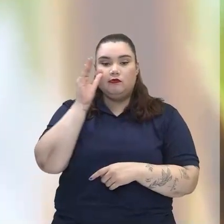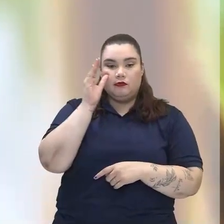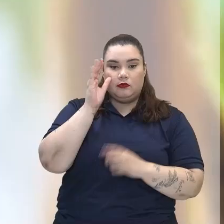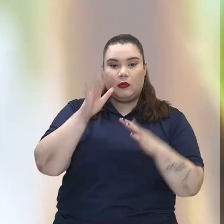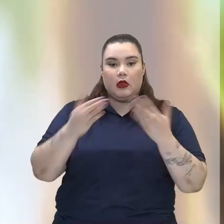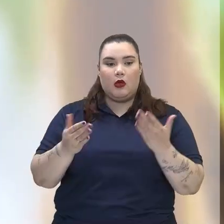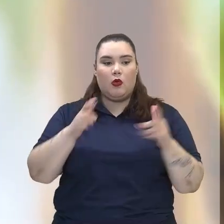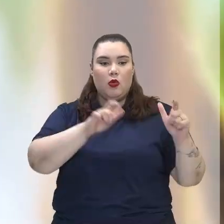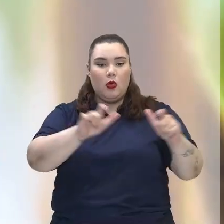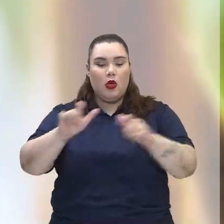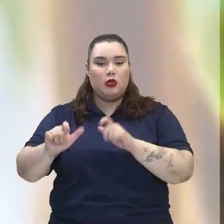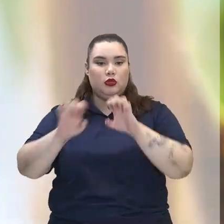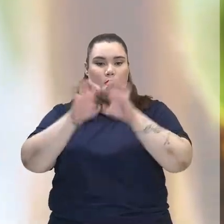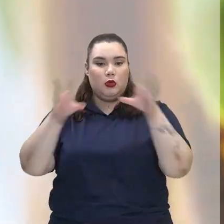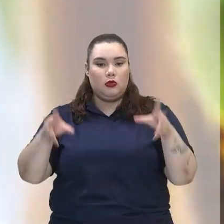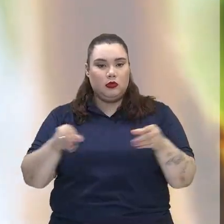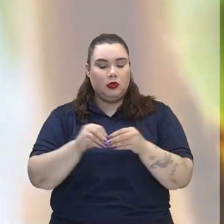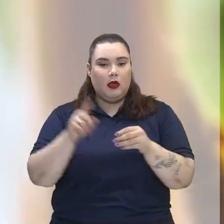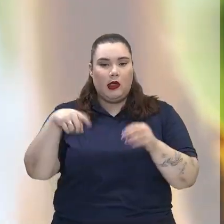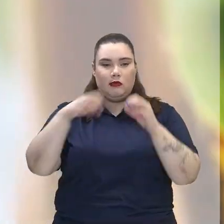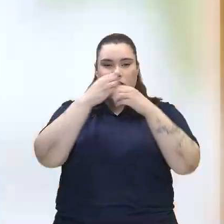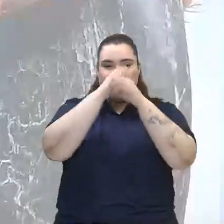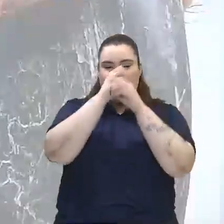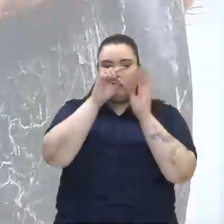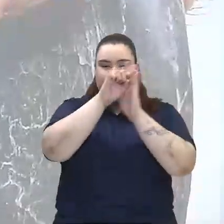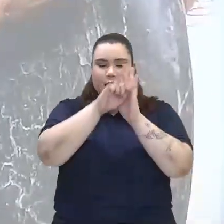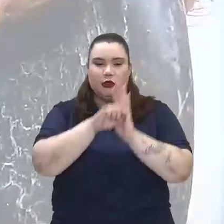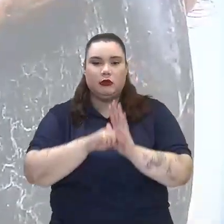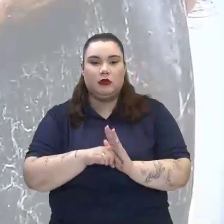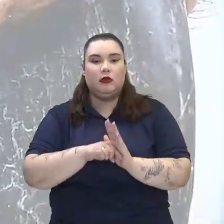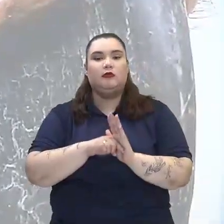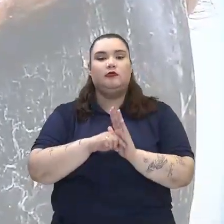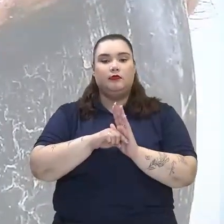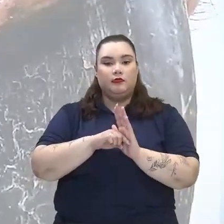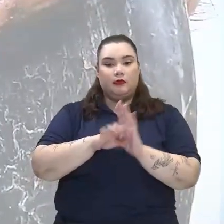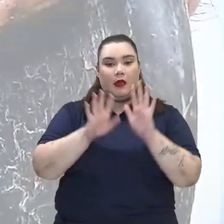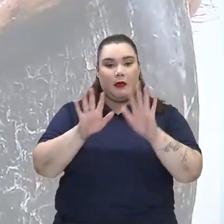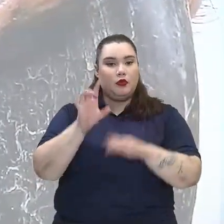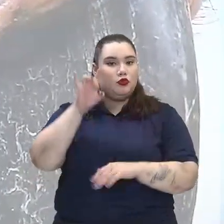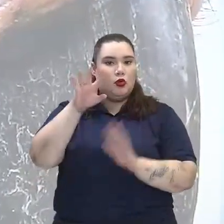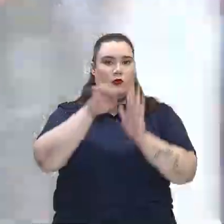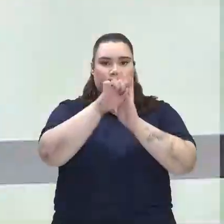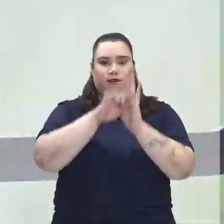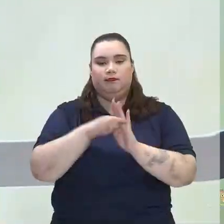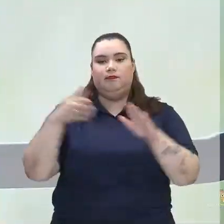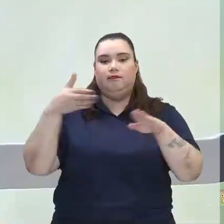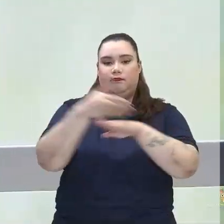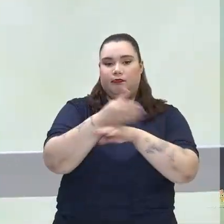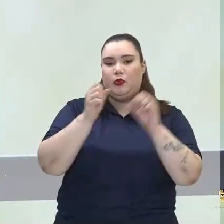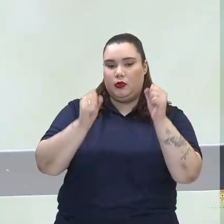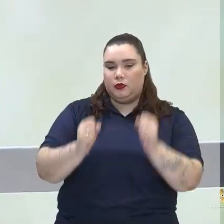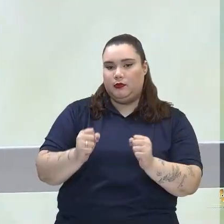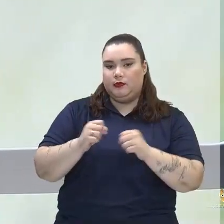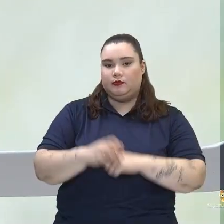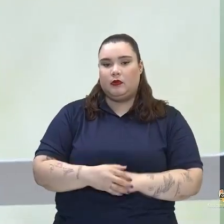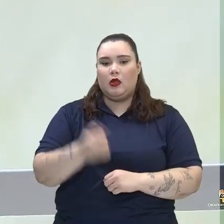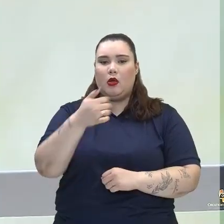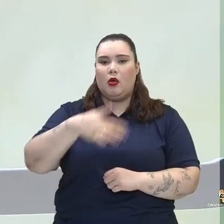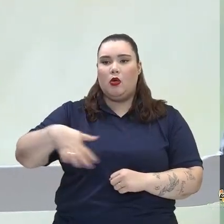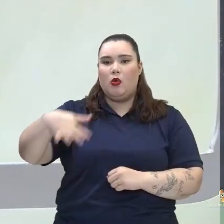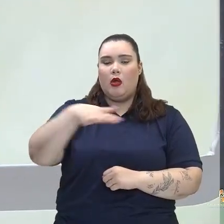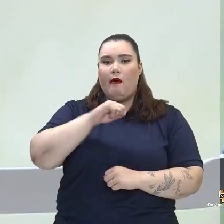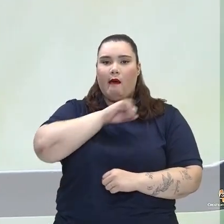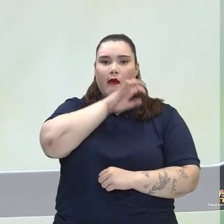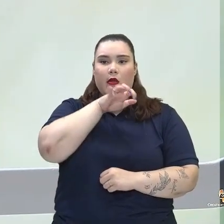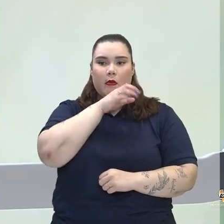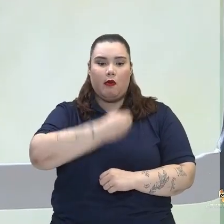estações ecológicas são verdadeiros laboratórios naturais. Só pesquisadores podem entrar. Nos refúgios da vida